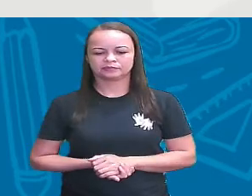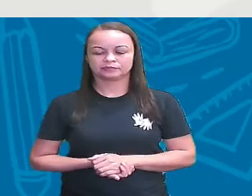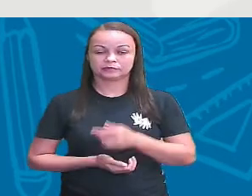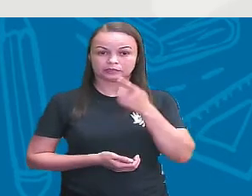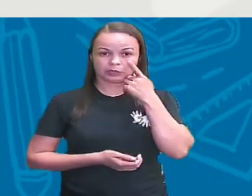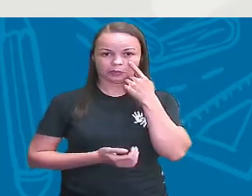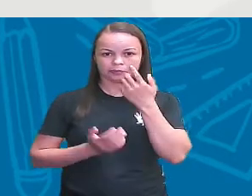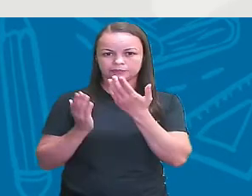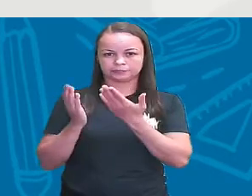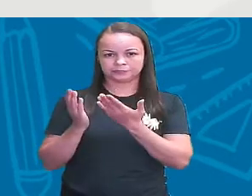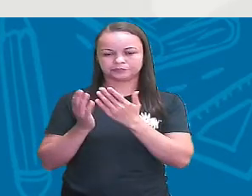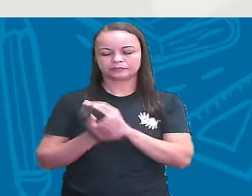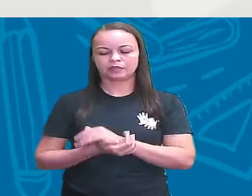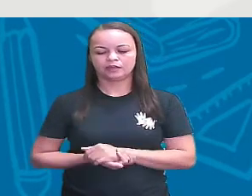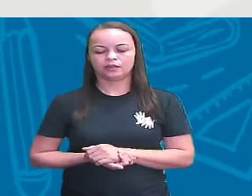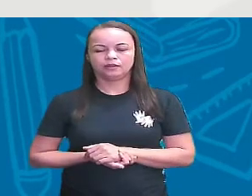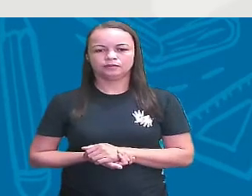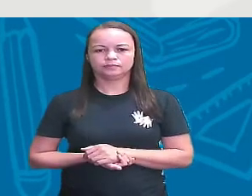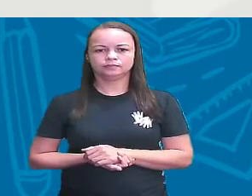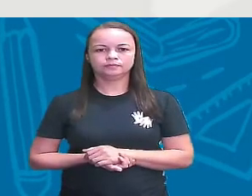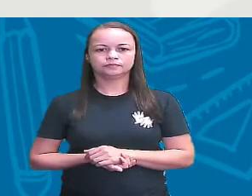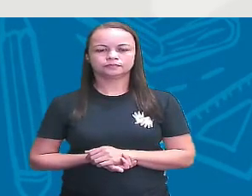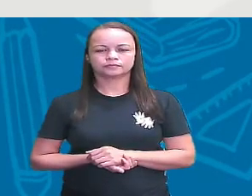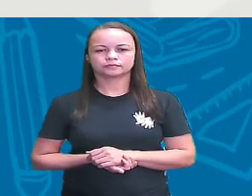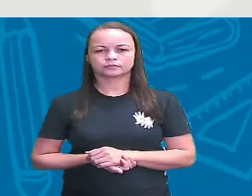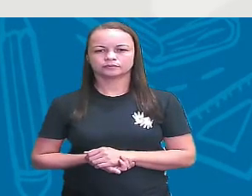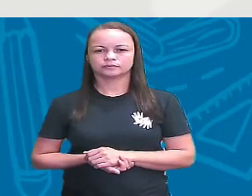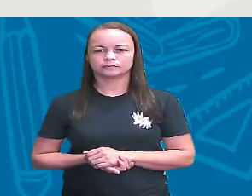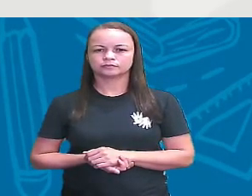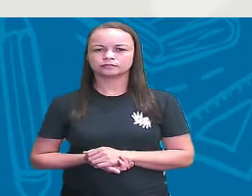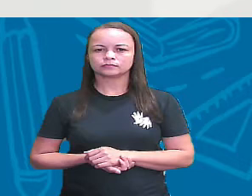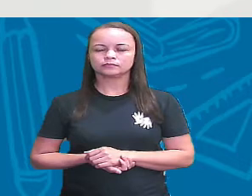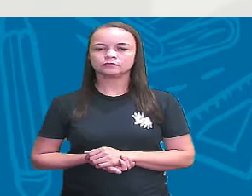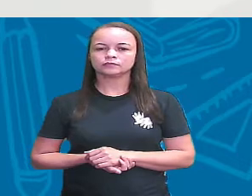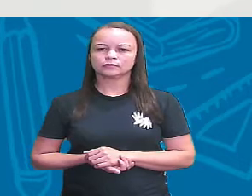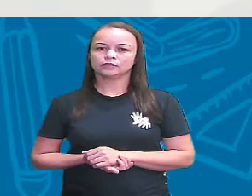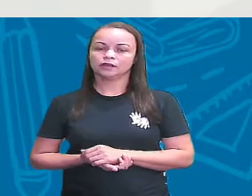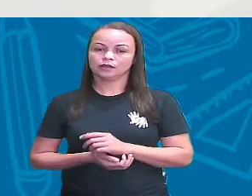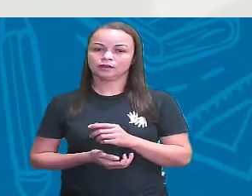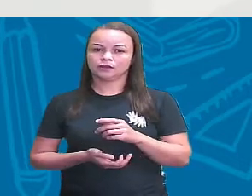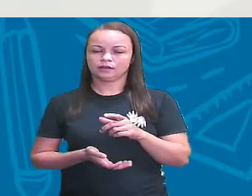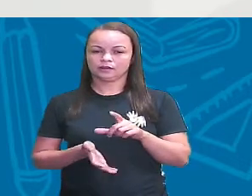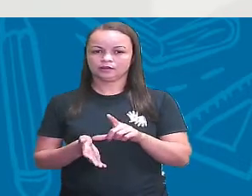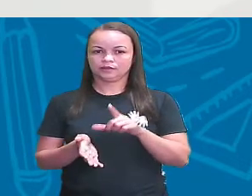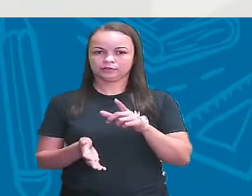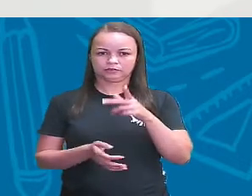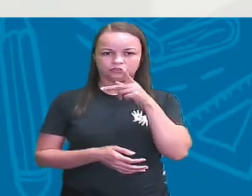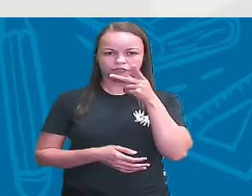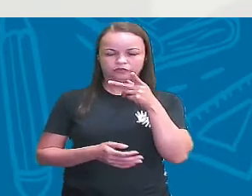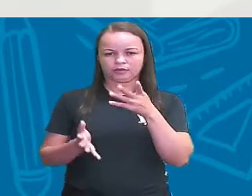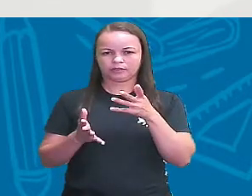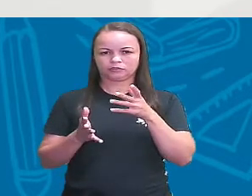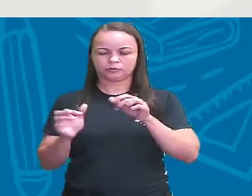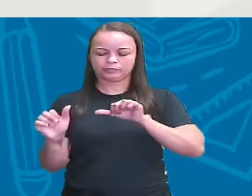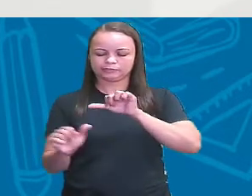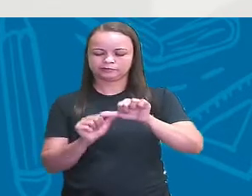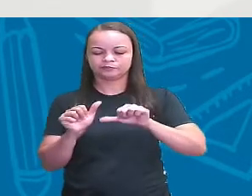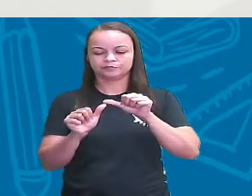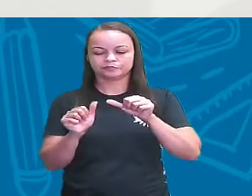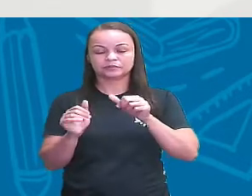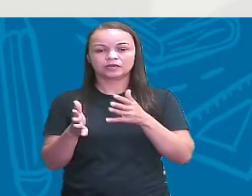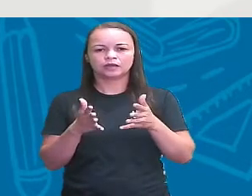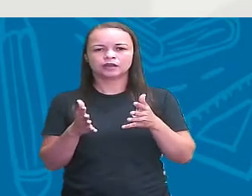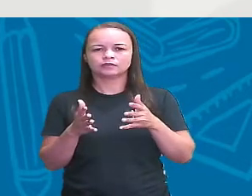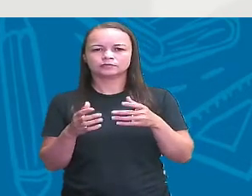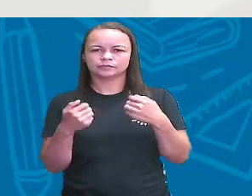só, antes da gente começar a falar sobre essas transformações, eu